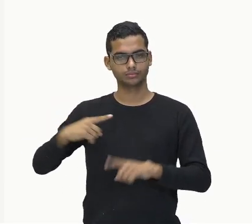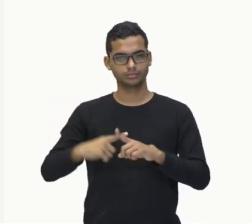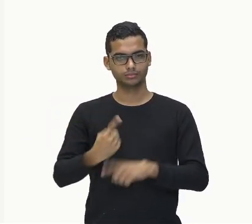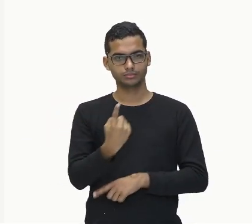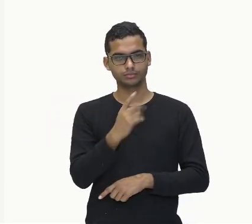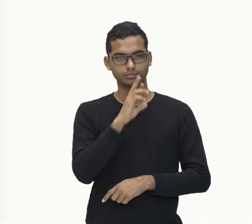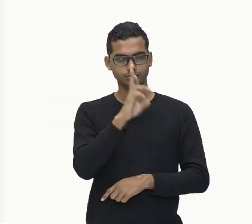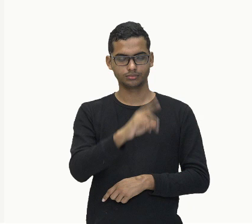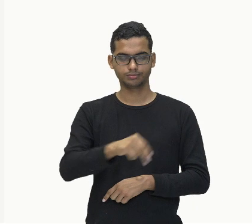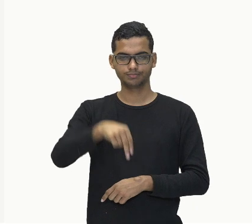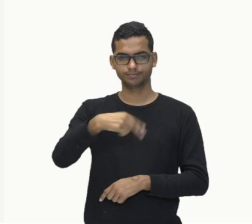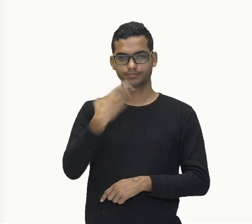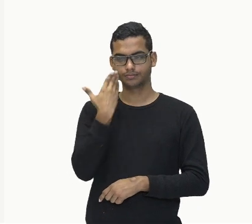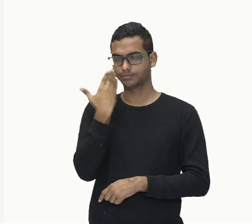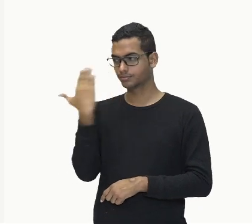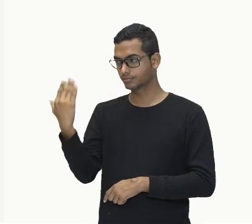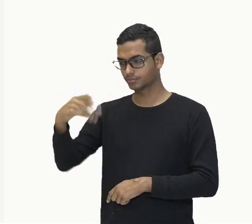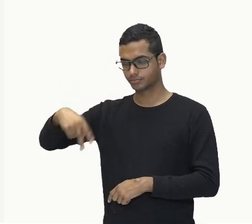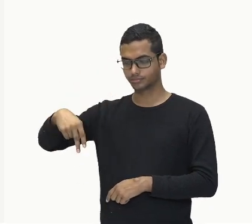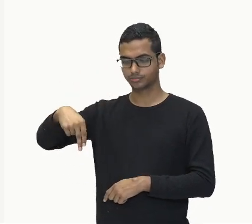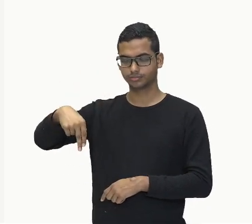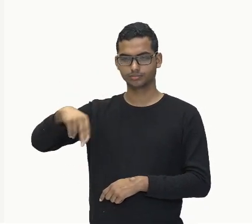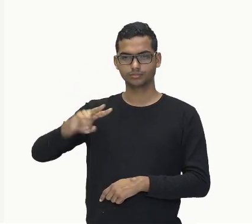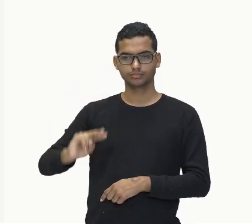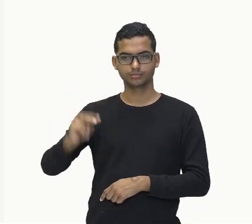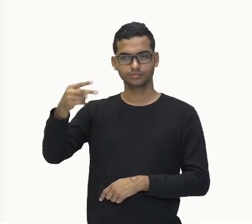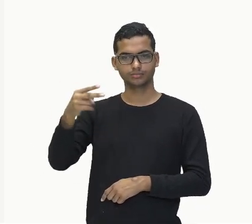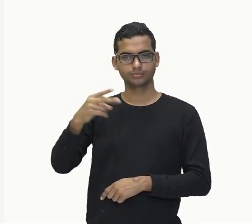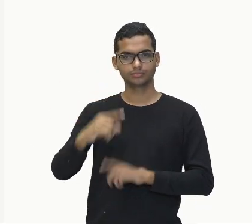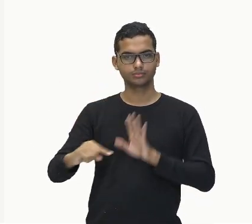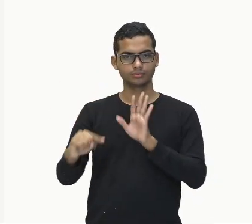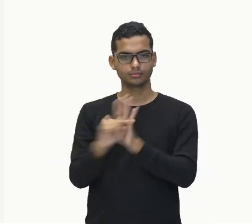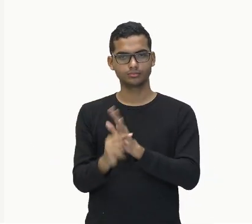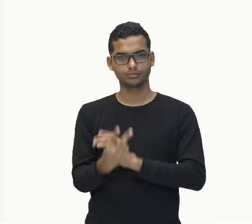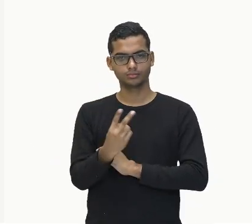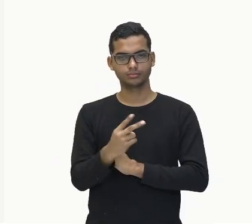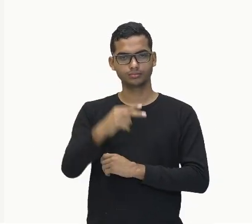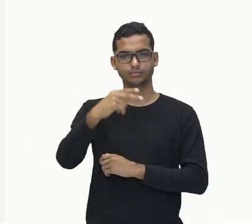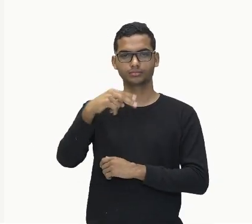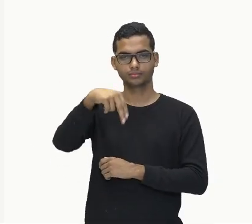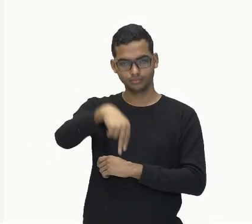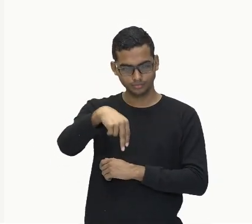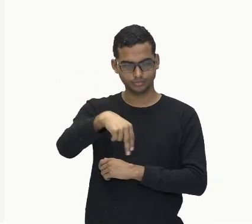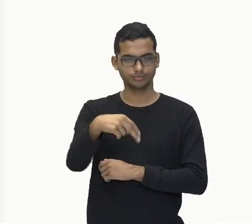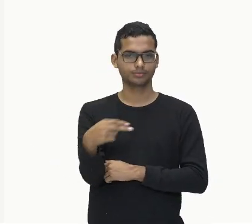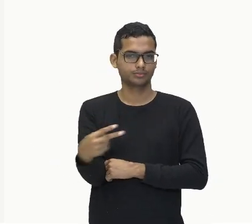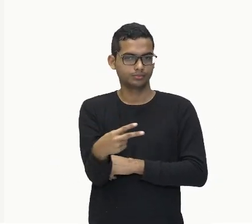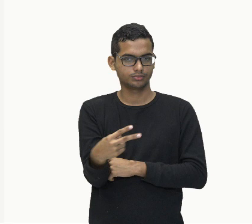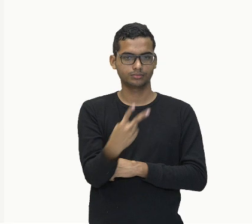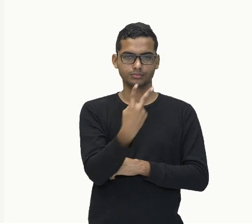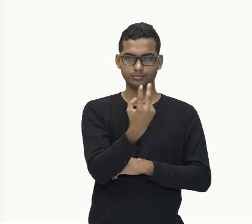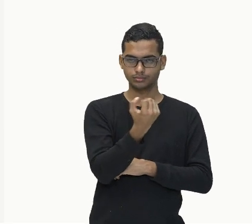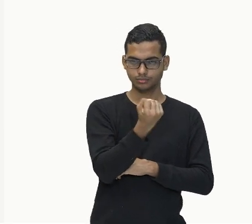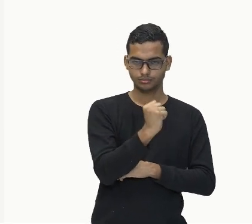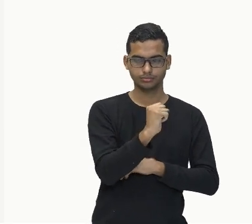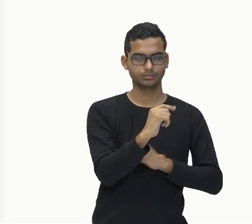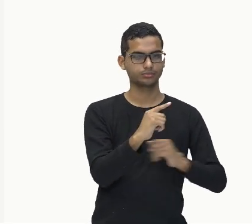a gente já tem direto n ao quadrado menos n igual a 28 vezes 2. 28 vezes